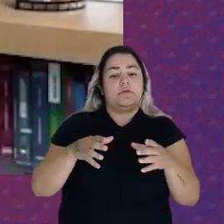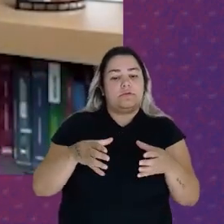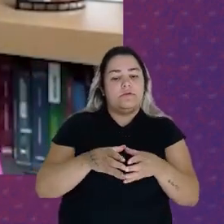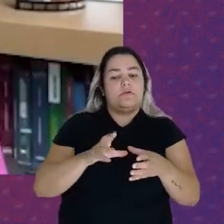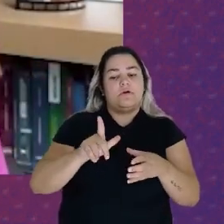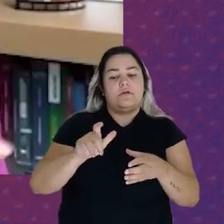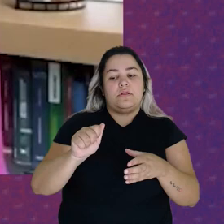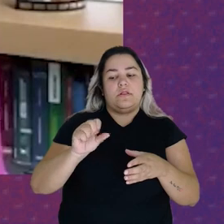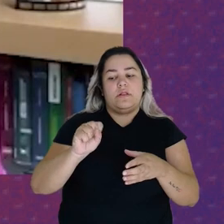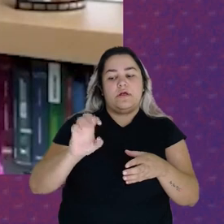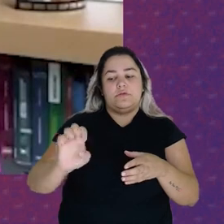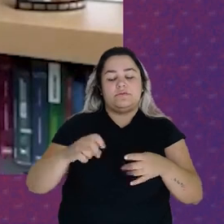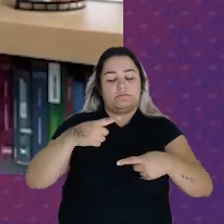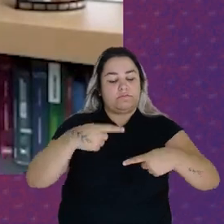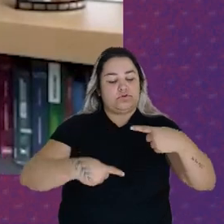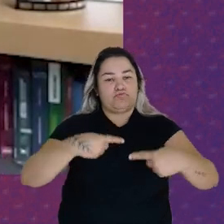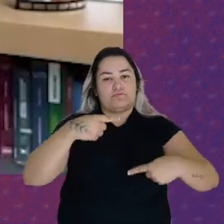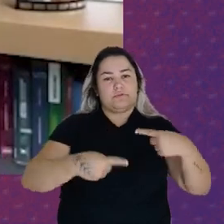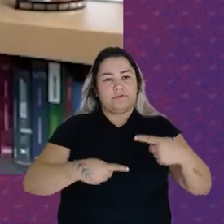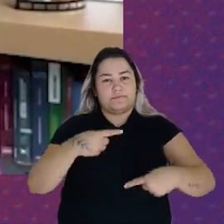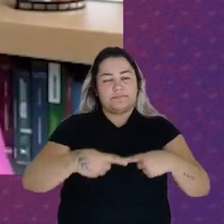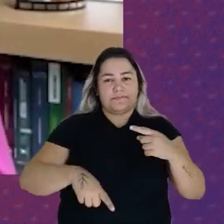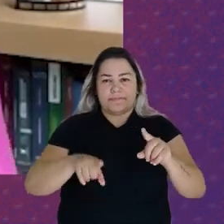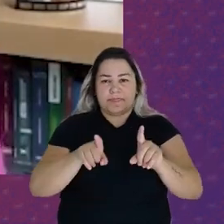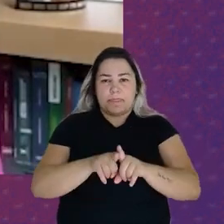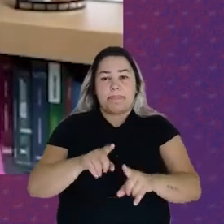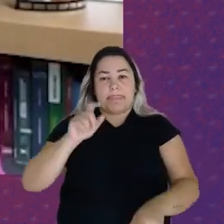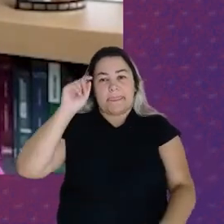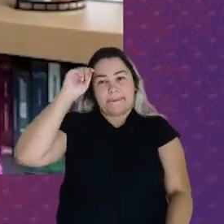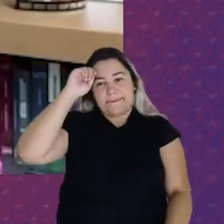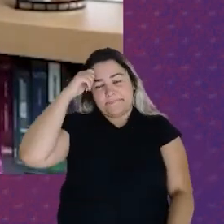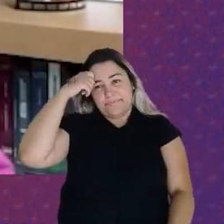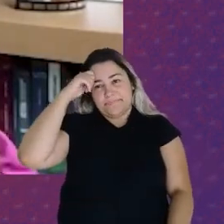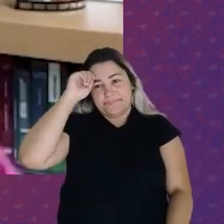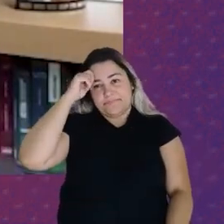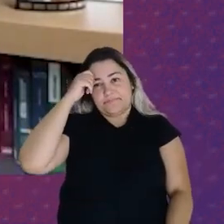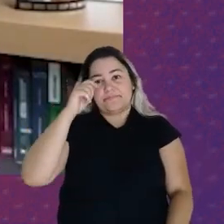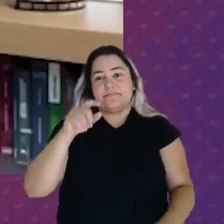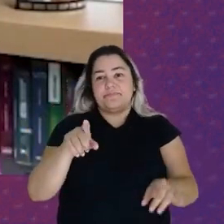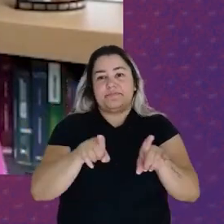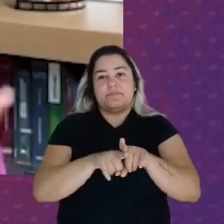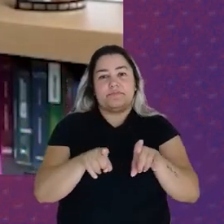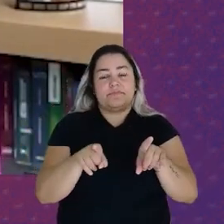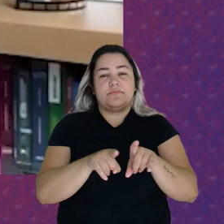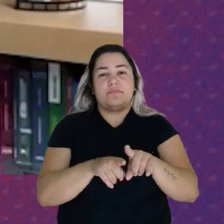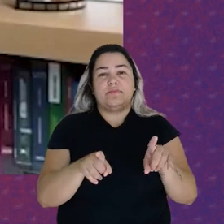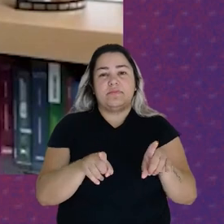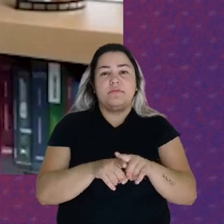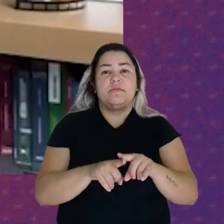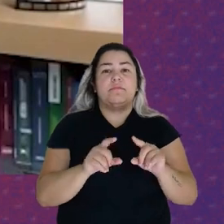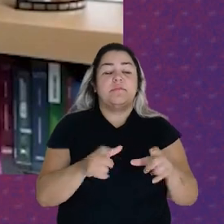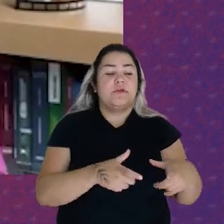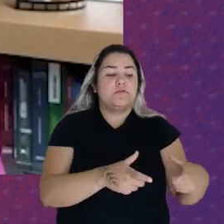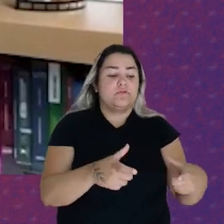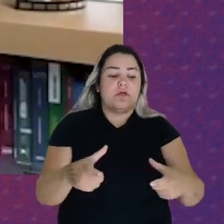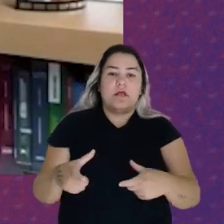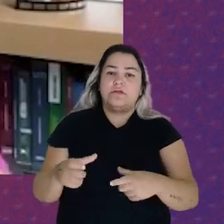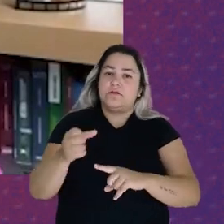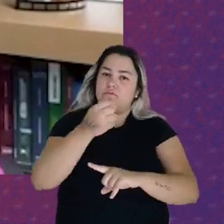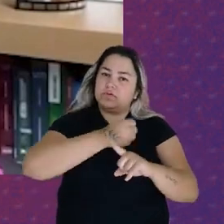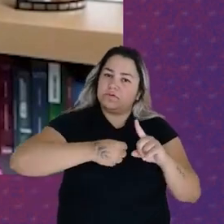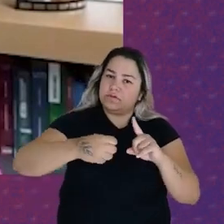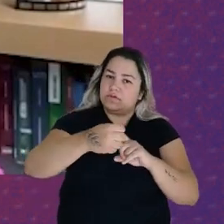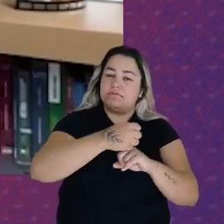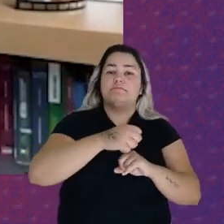para discutir a identidade racial. E quando você discute esse lugar na sociedade, você